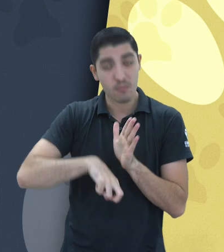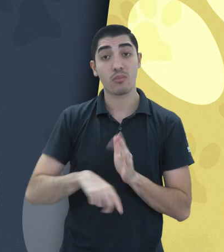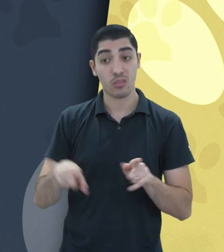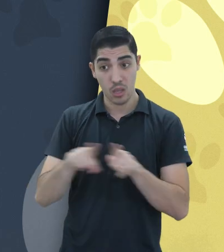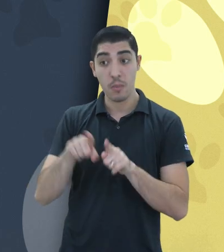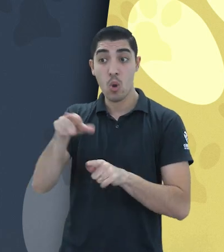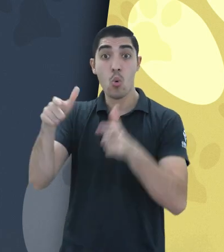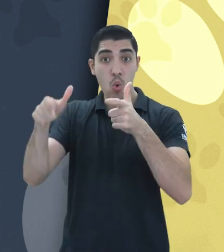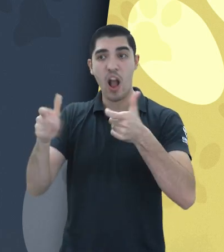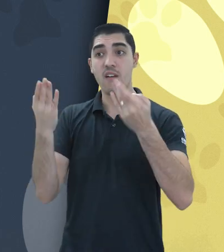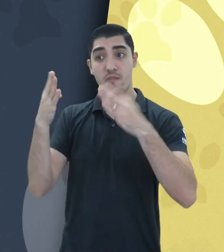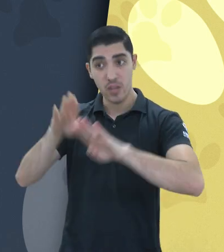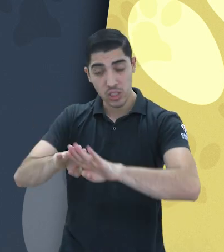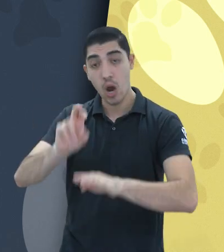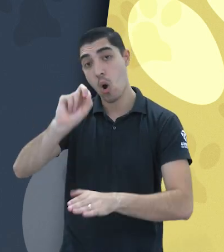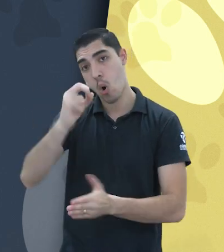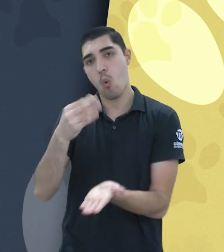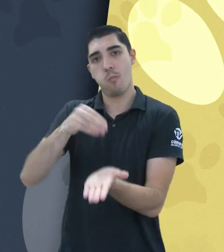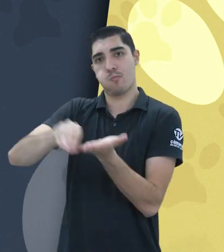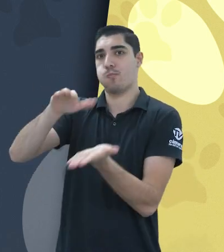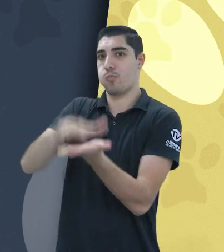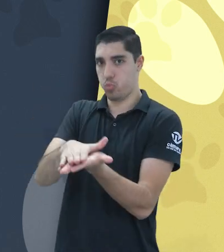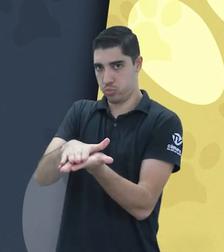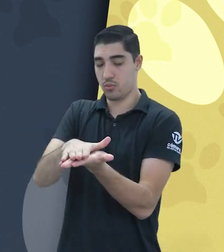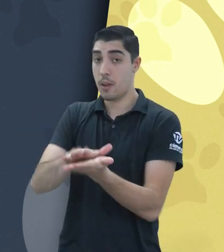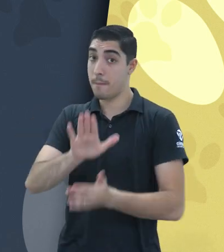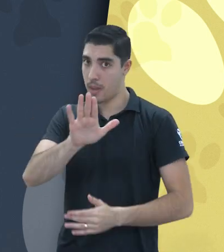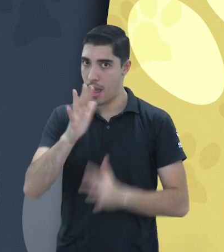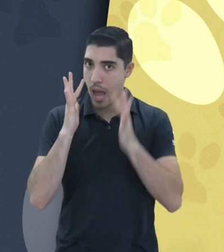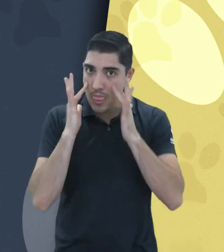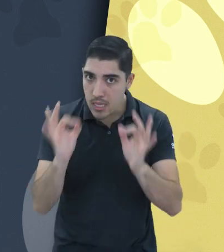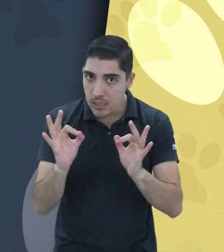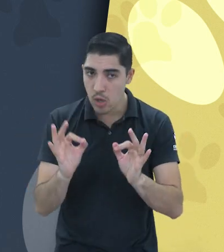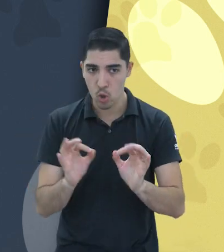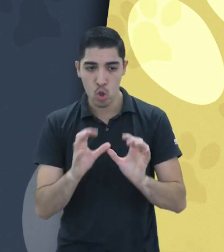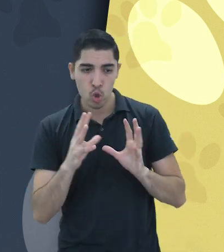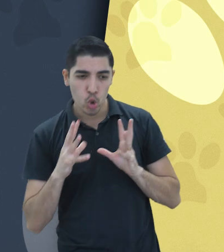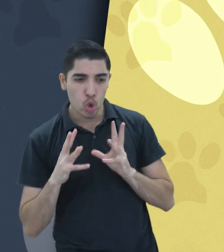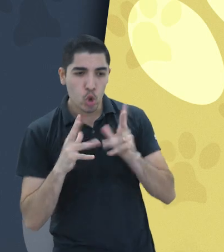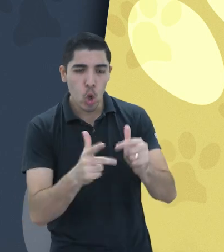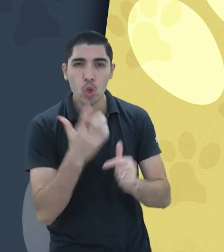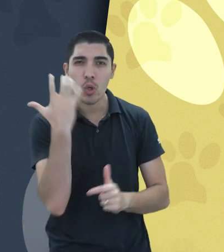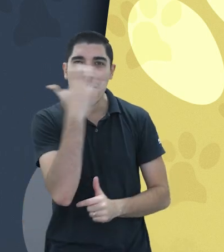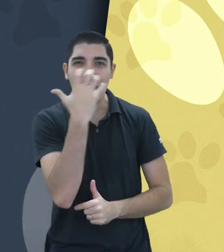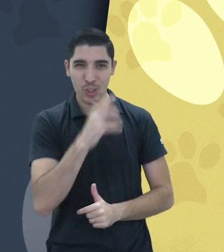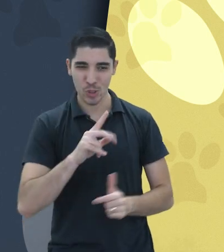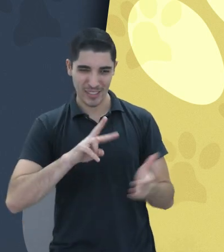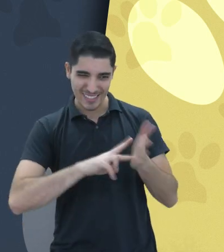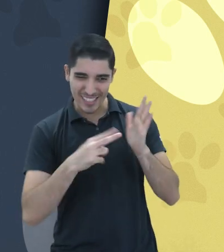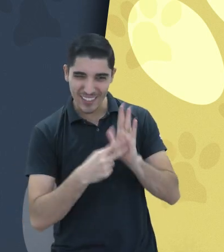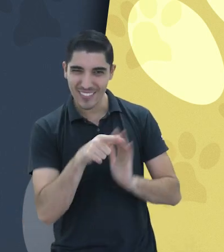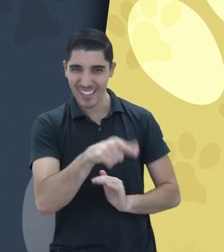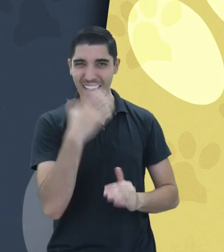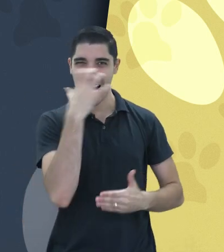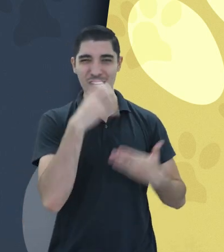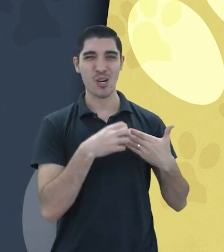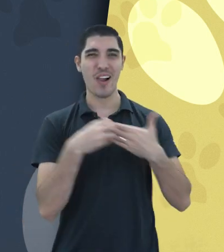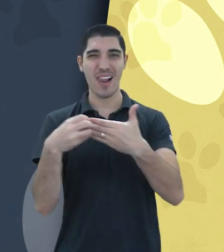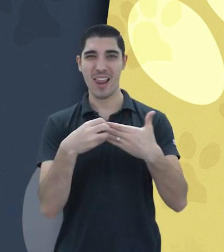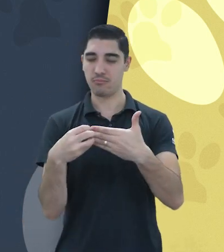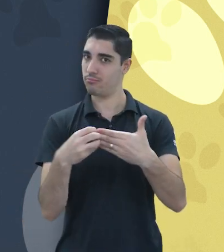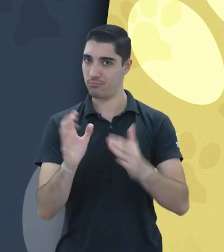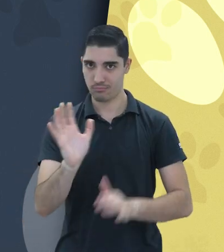da possibilidade de interdição e de multa, mas atenção, hein? Porque nem todo cão é considerado